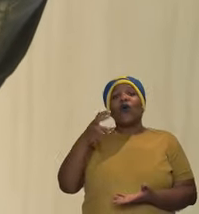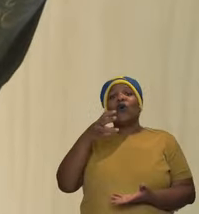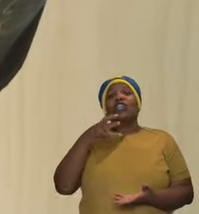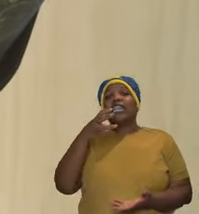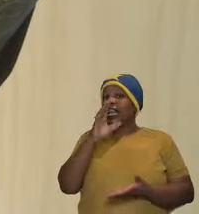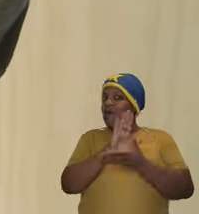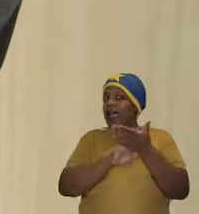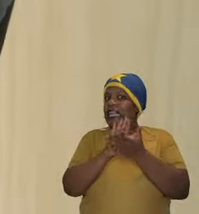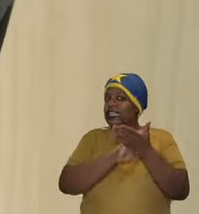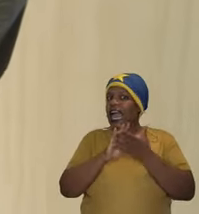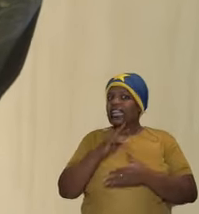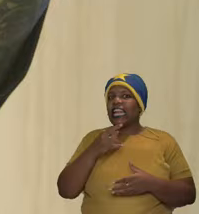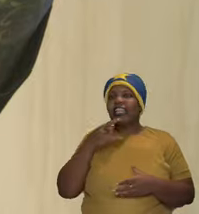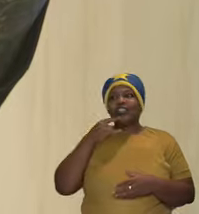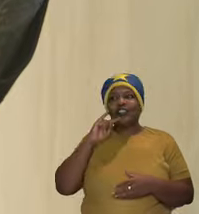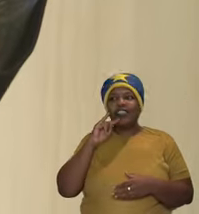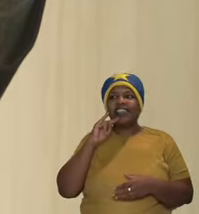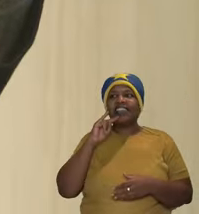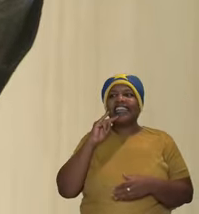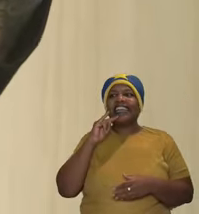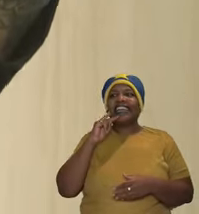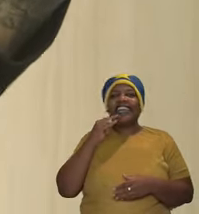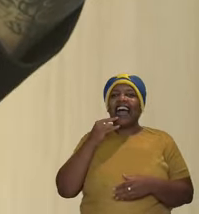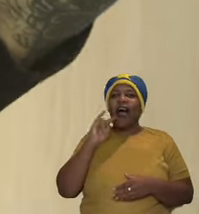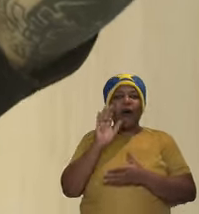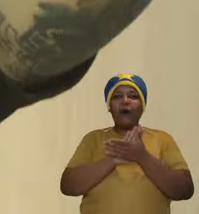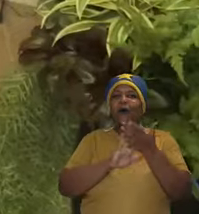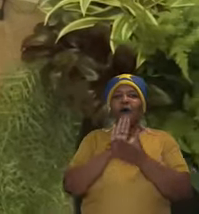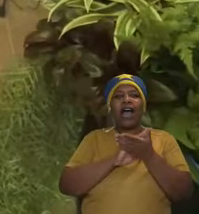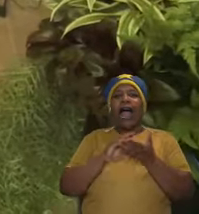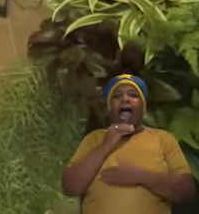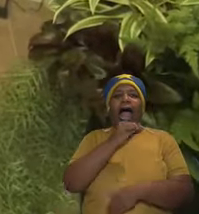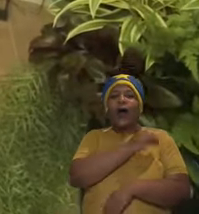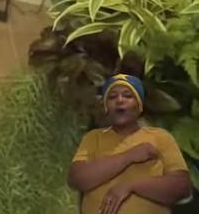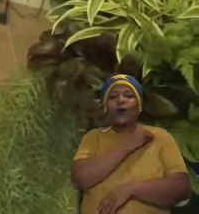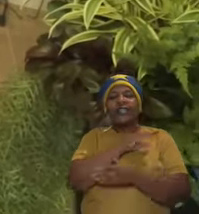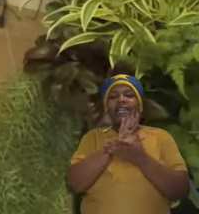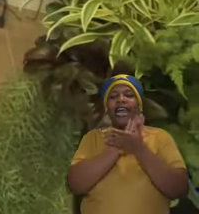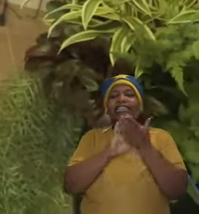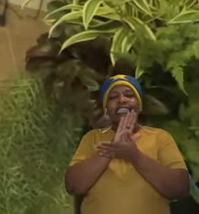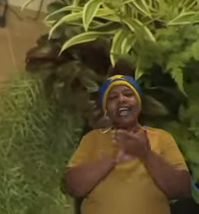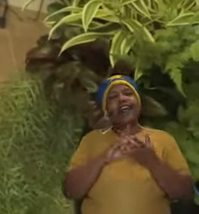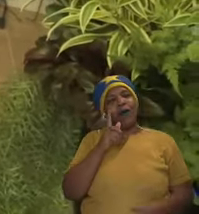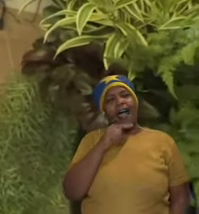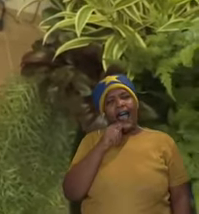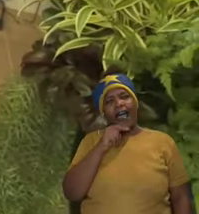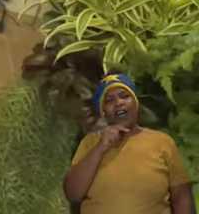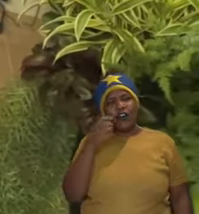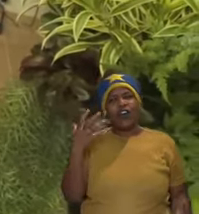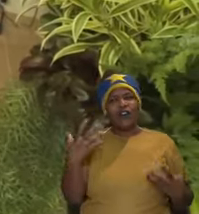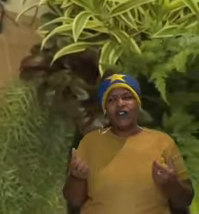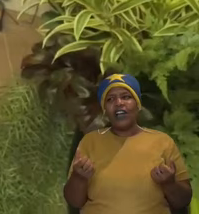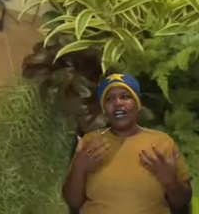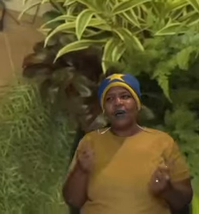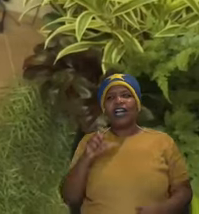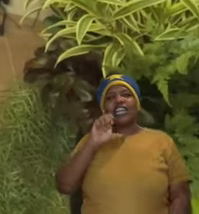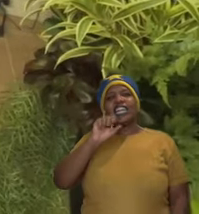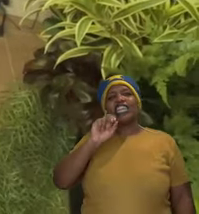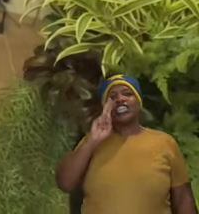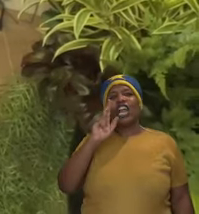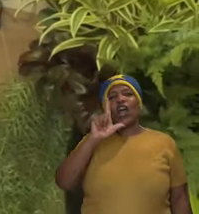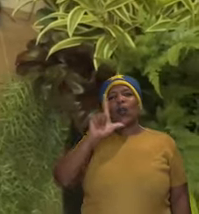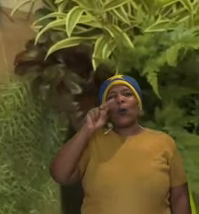ia falar tem... isso, velho, que eu tô com sede, aí, pô. Tô com sede aqui, parça. Vamos descer pra Xaluna. Bora descer pra Xaluna. Então